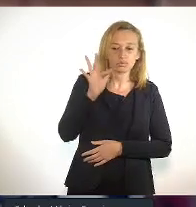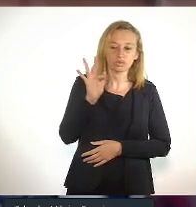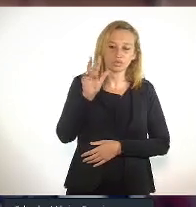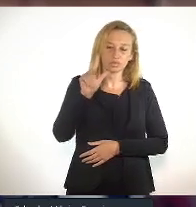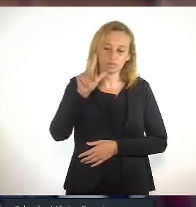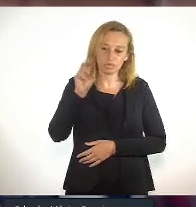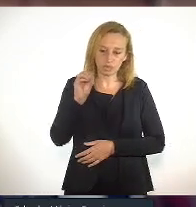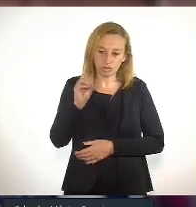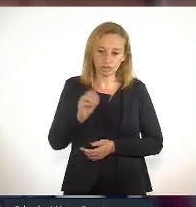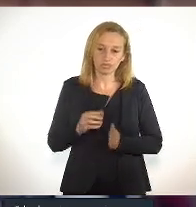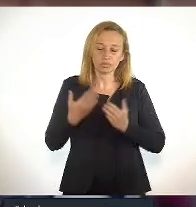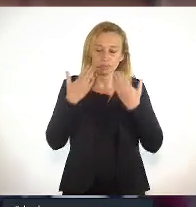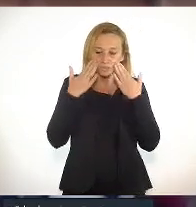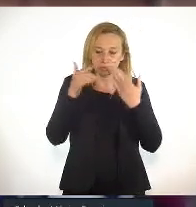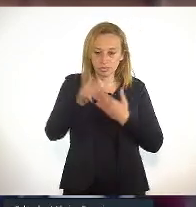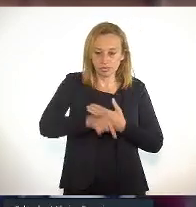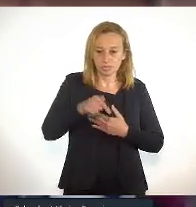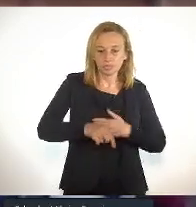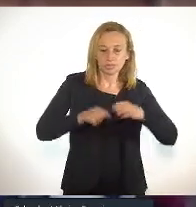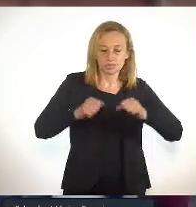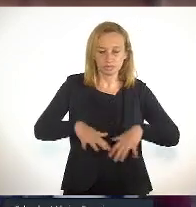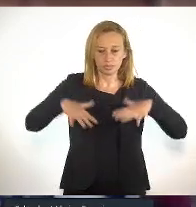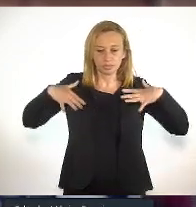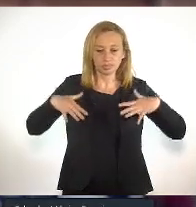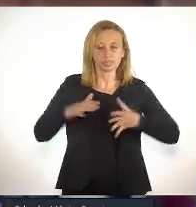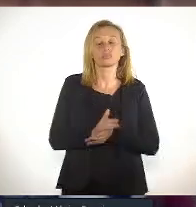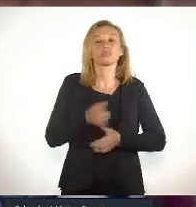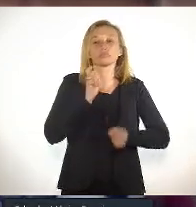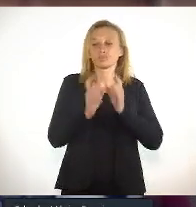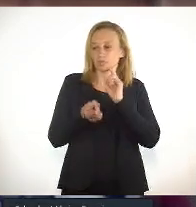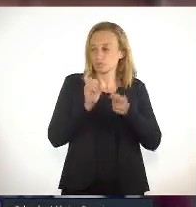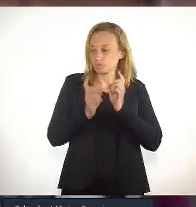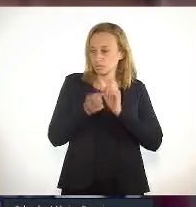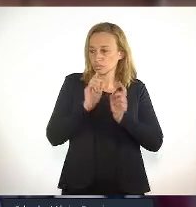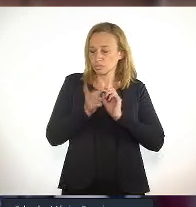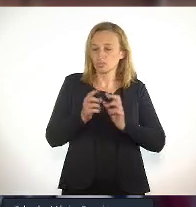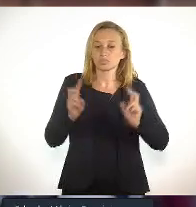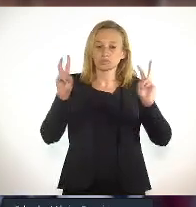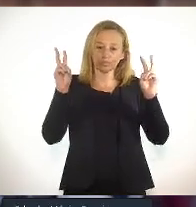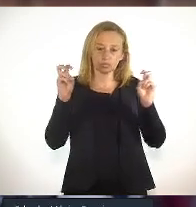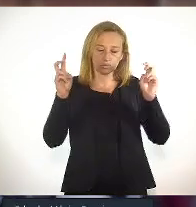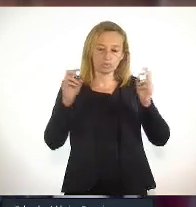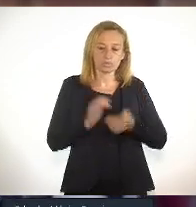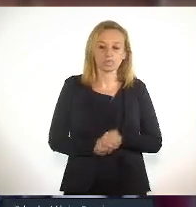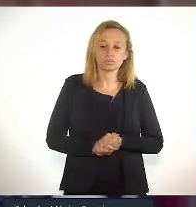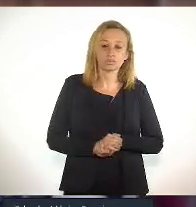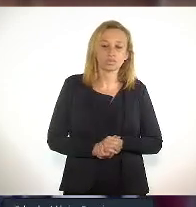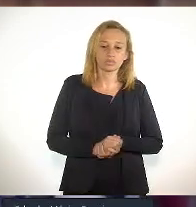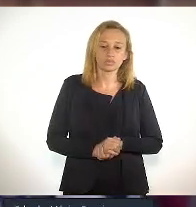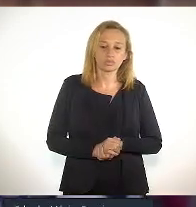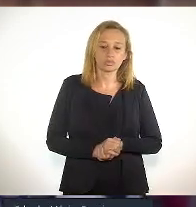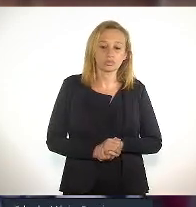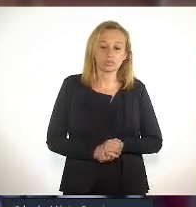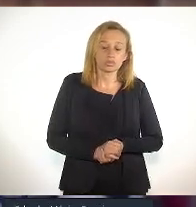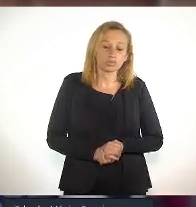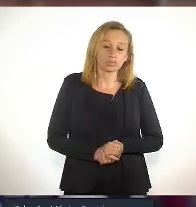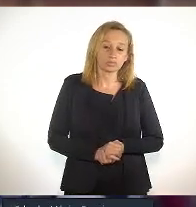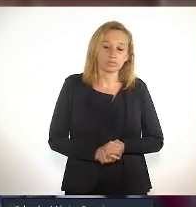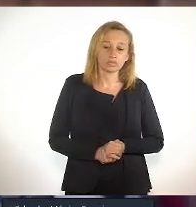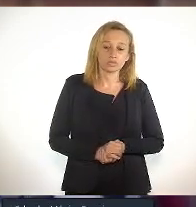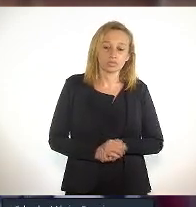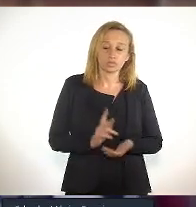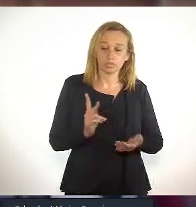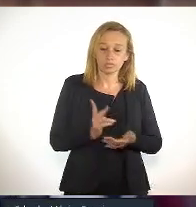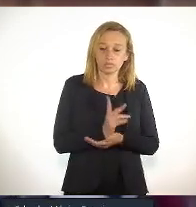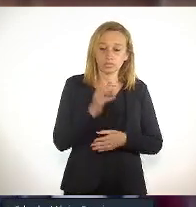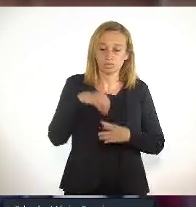apresenta aqui ao plenário. E ficamos de discutir, inclusive, em relação à própria circulação no âmbito da casa. A gente